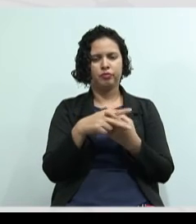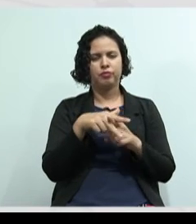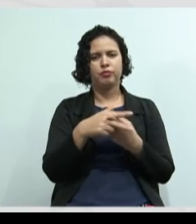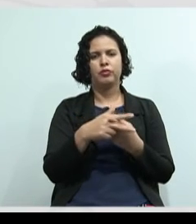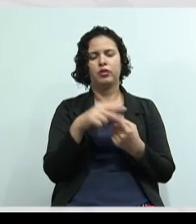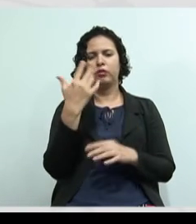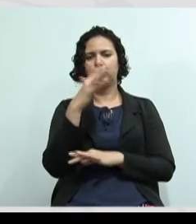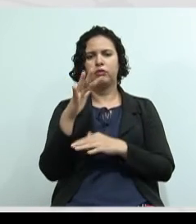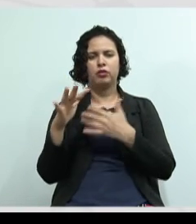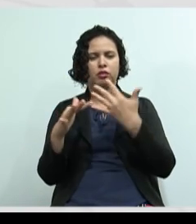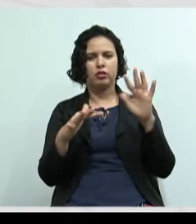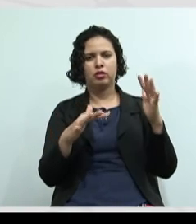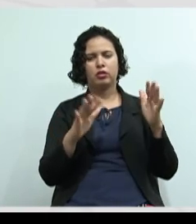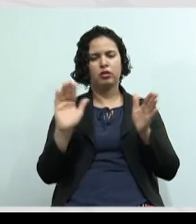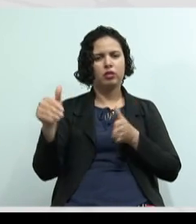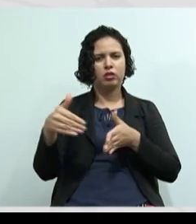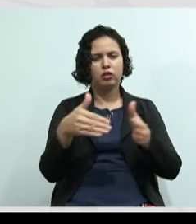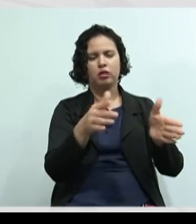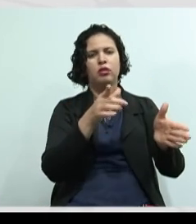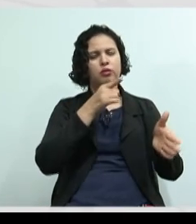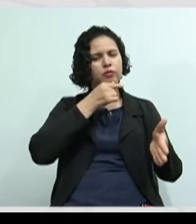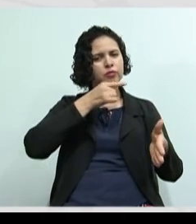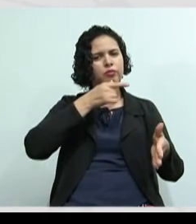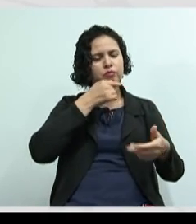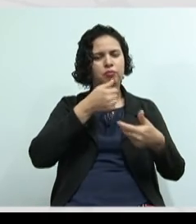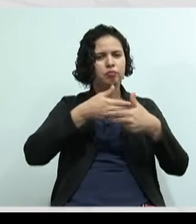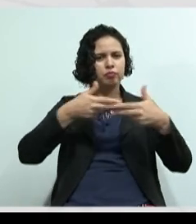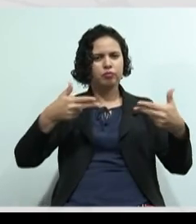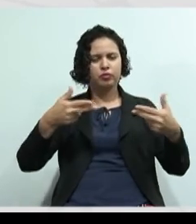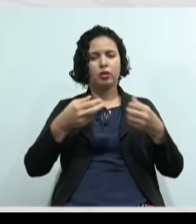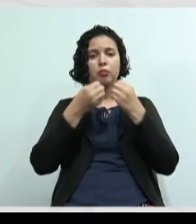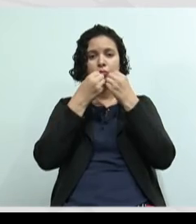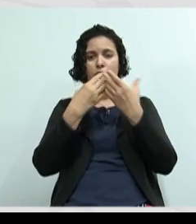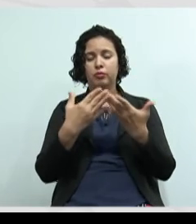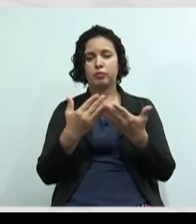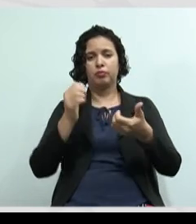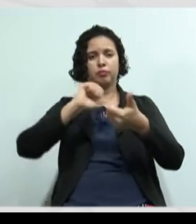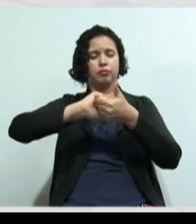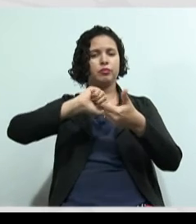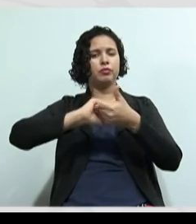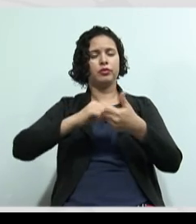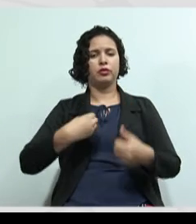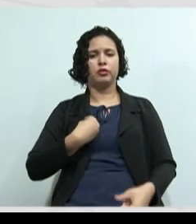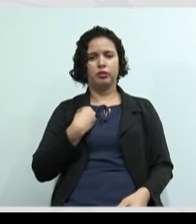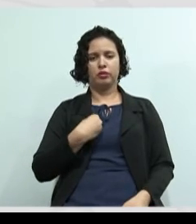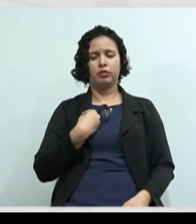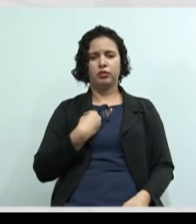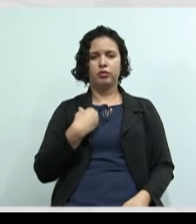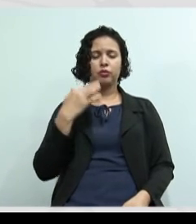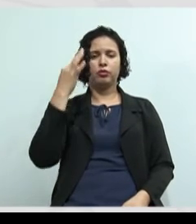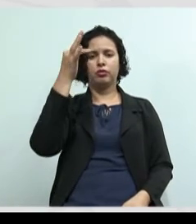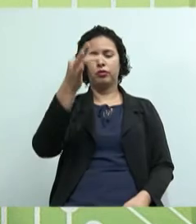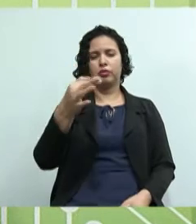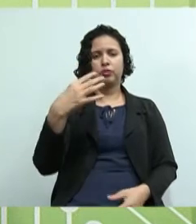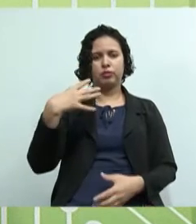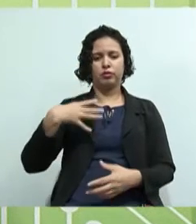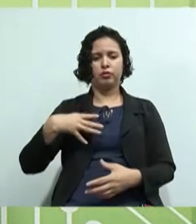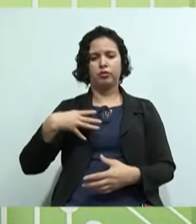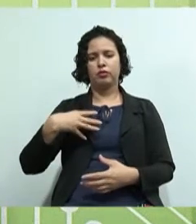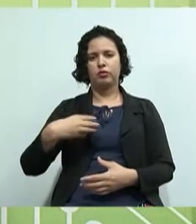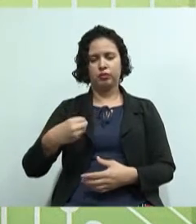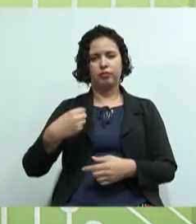como florestas, matas, rios, lagos e oceanos, e uma boa qualidade de vida para as futuras gerações. Volta aqui para mim. Ei, meu